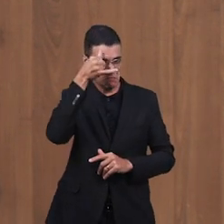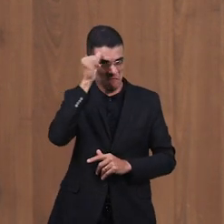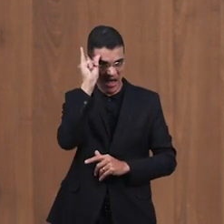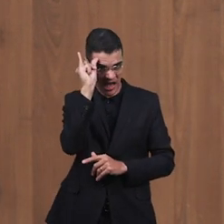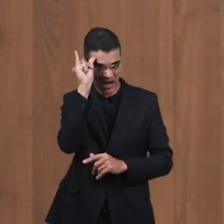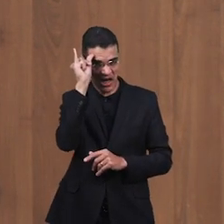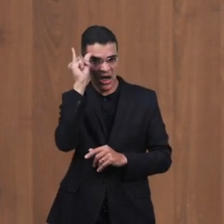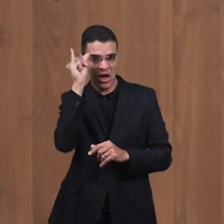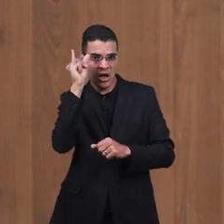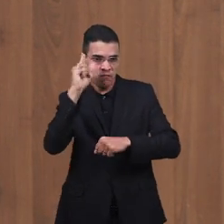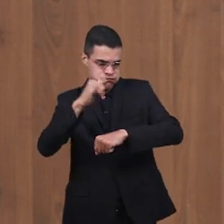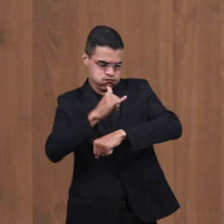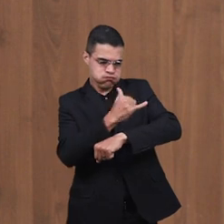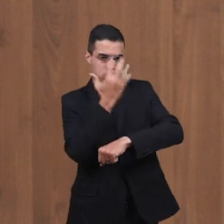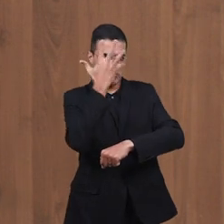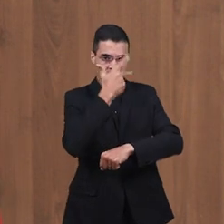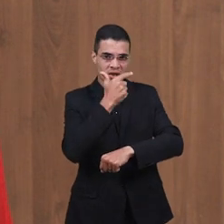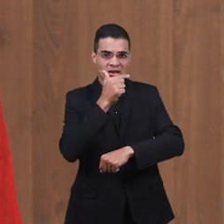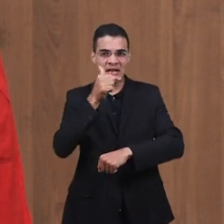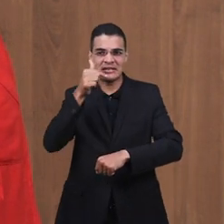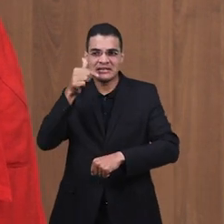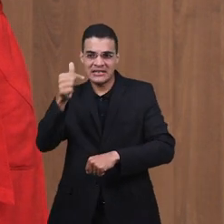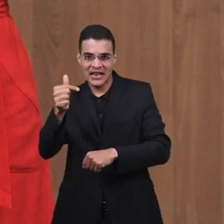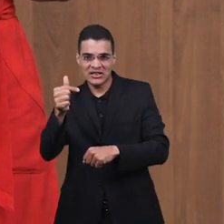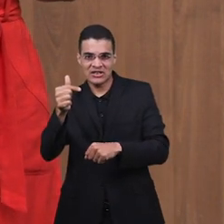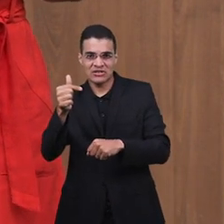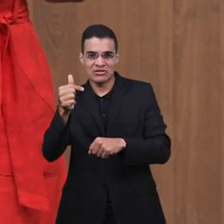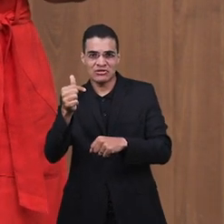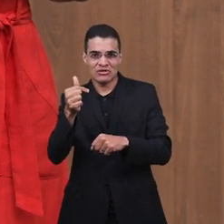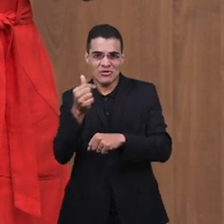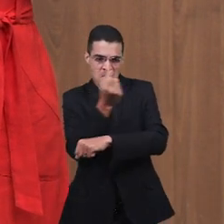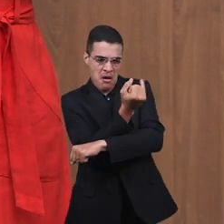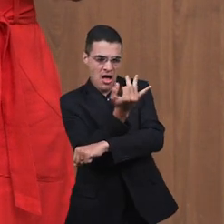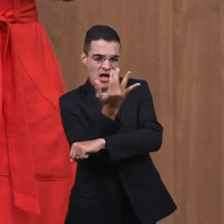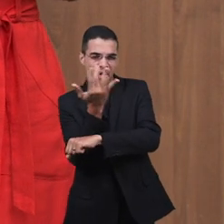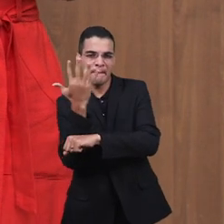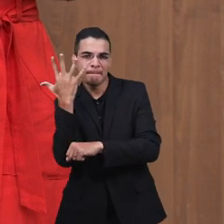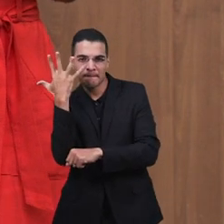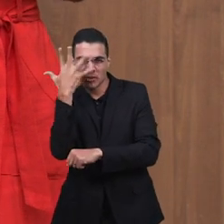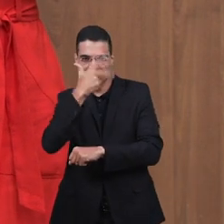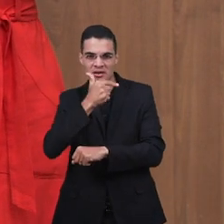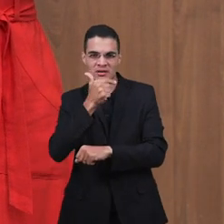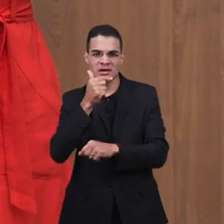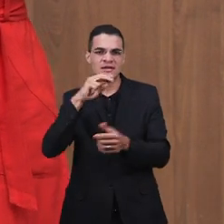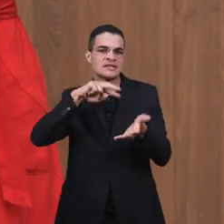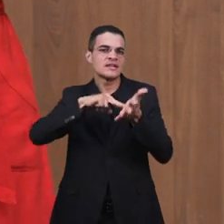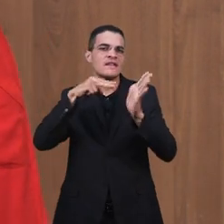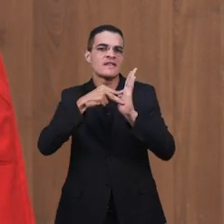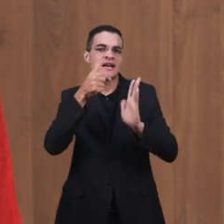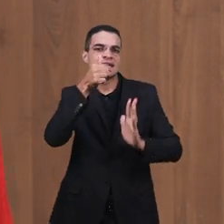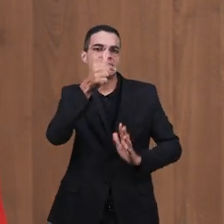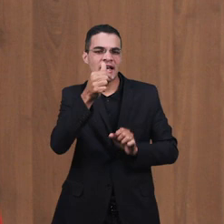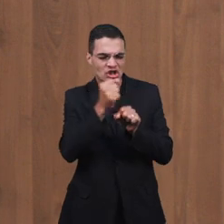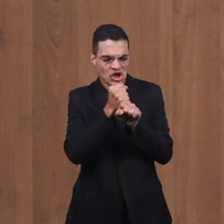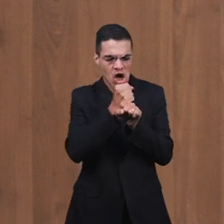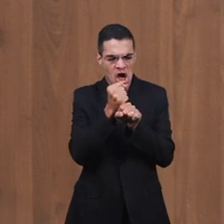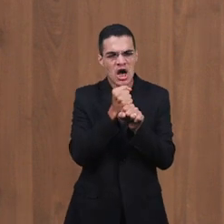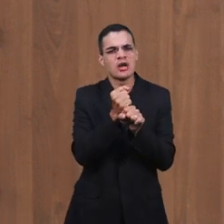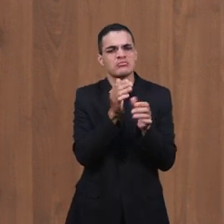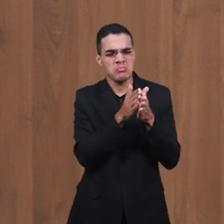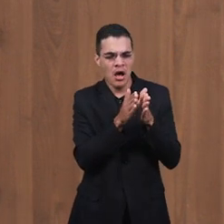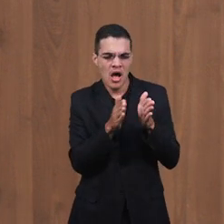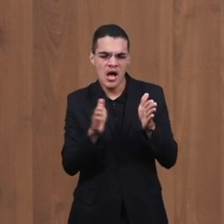gordas e as 7 espigas cheias significam 7 anos de muito